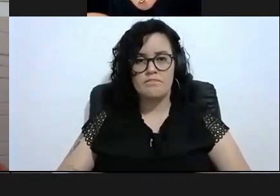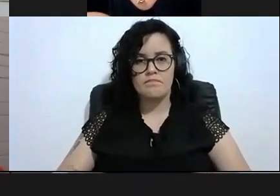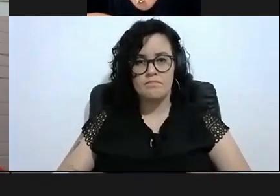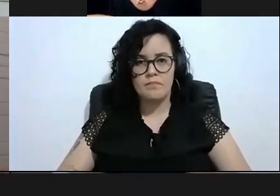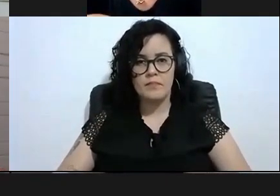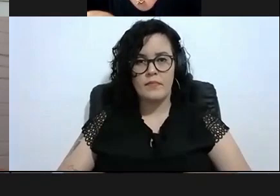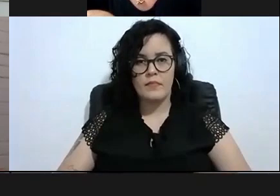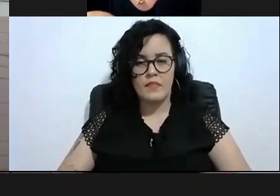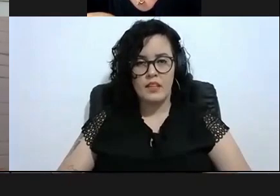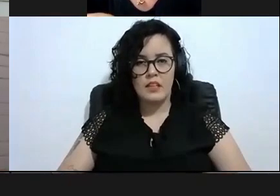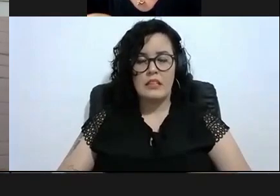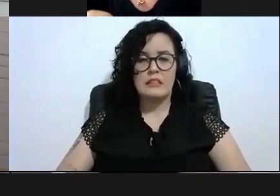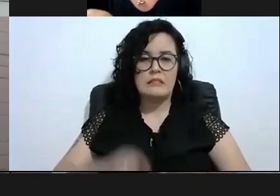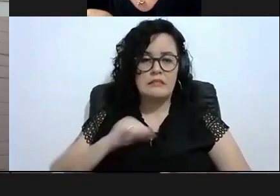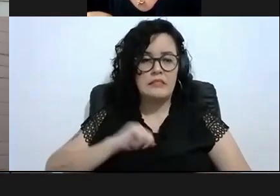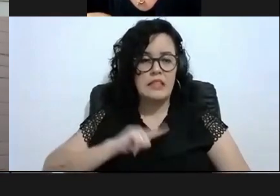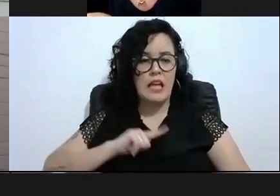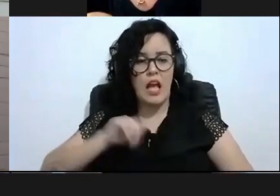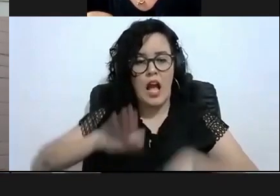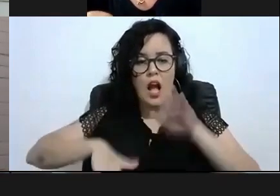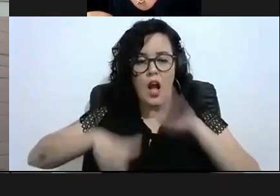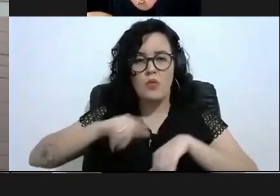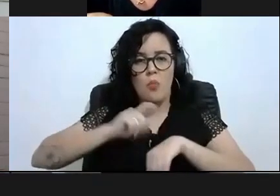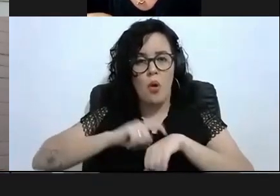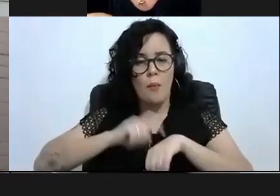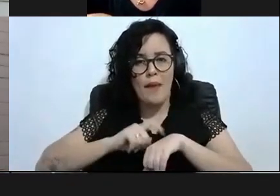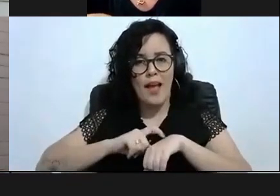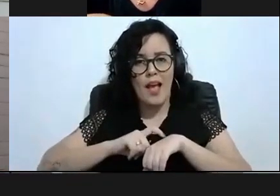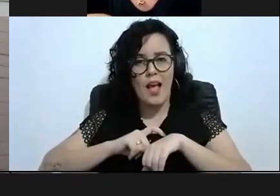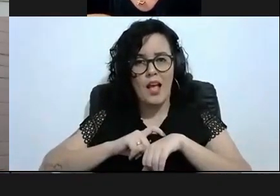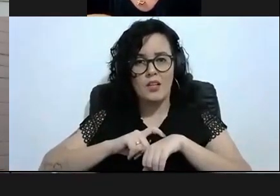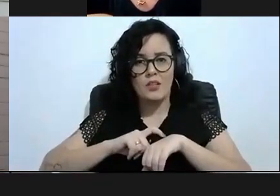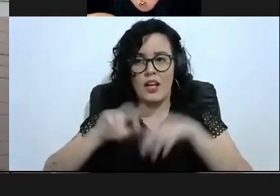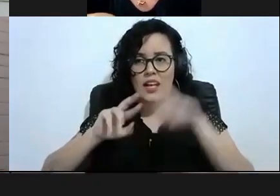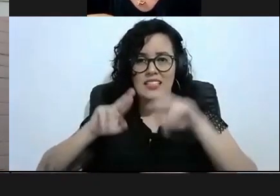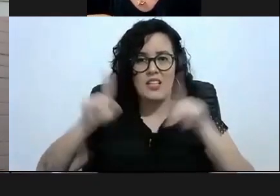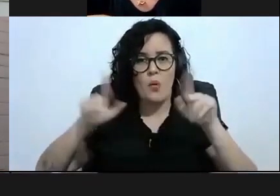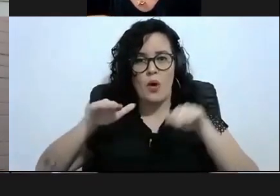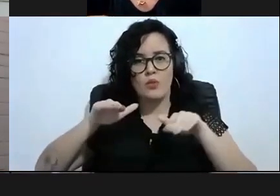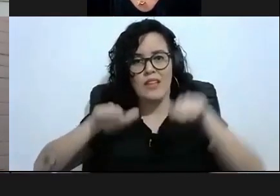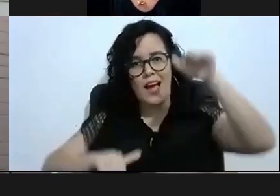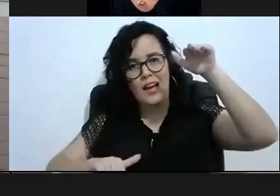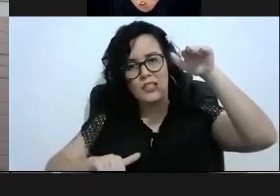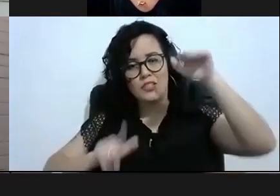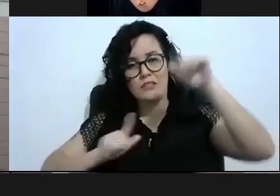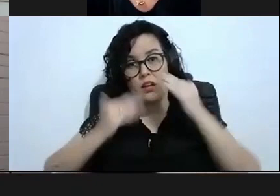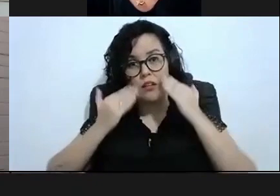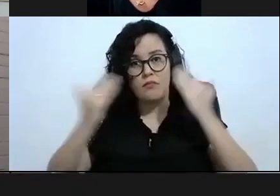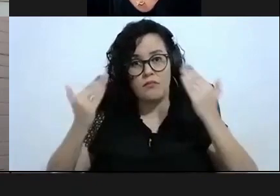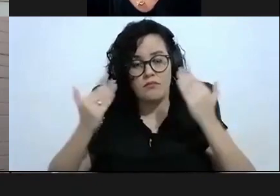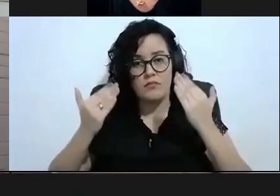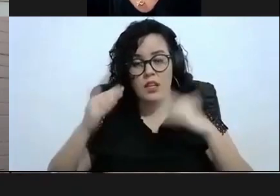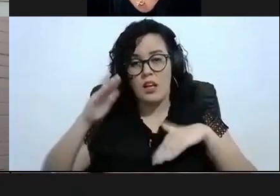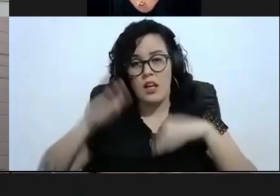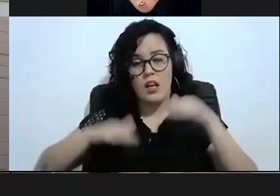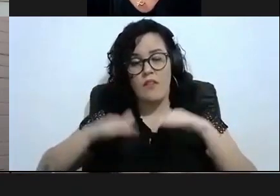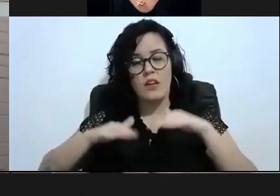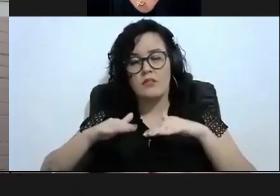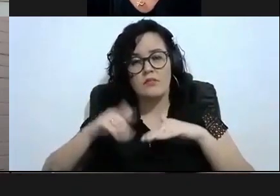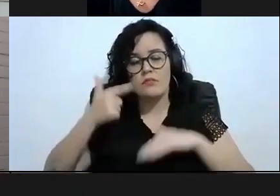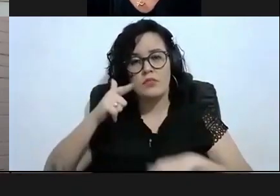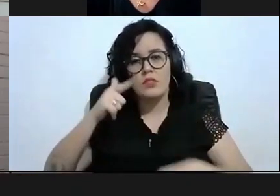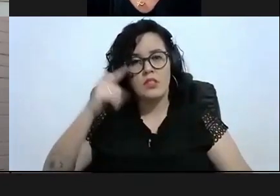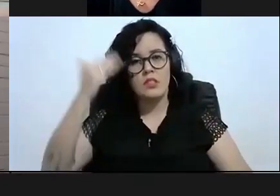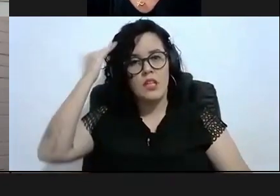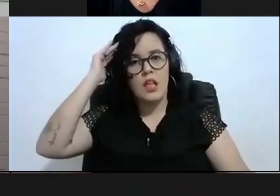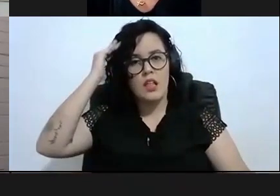ficam tão latentes que eles não sabiam mais. A dificuldade era entender quando